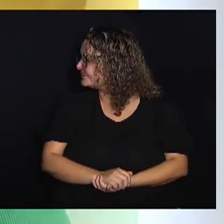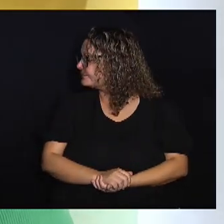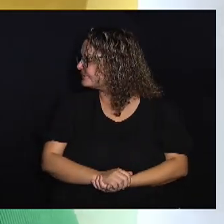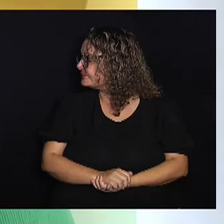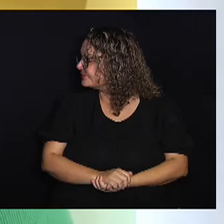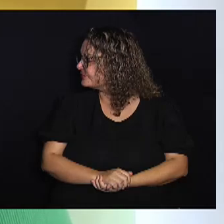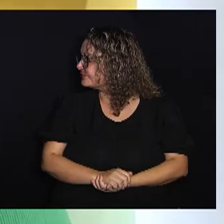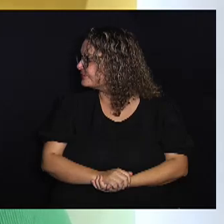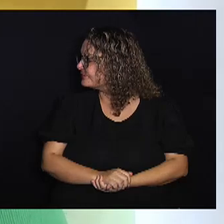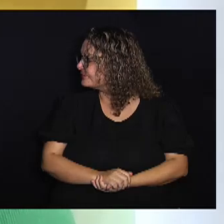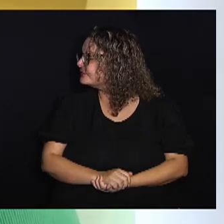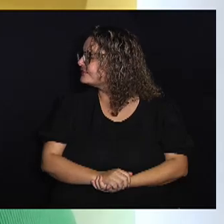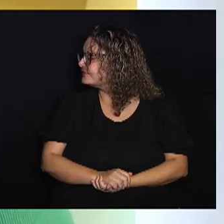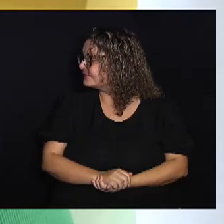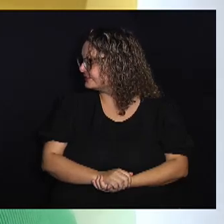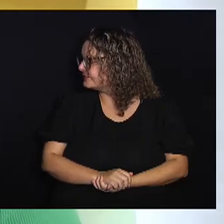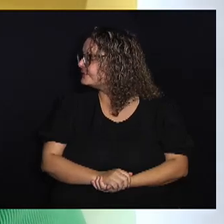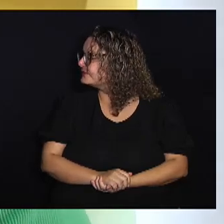19